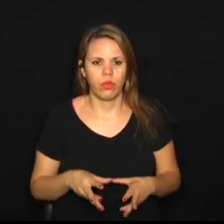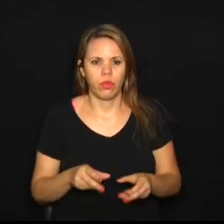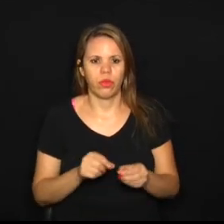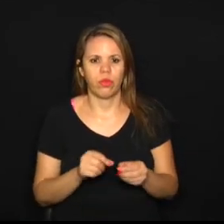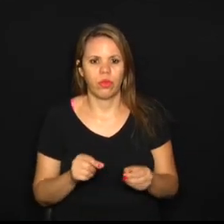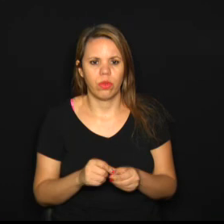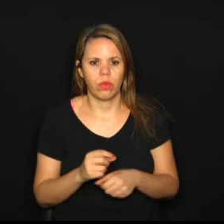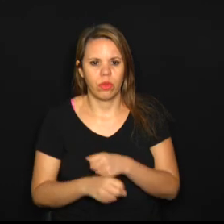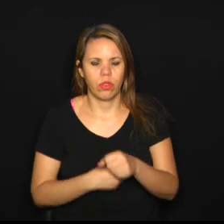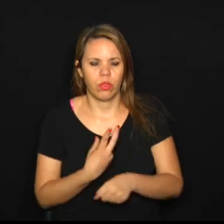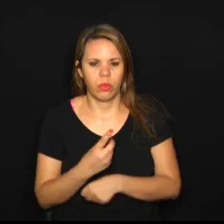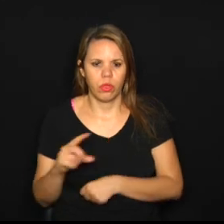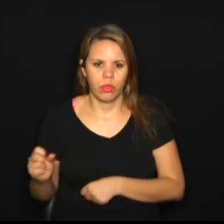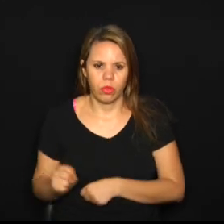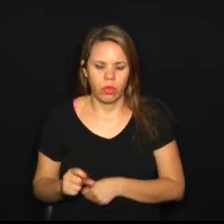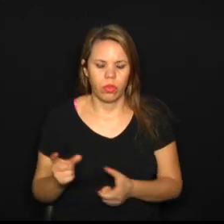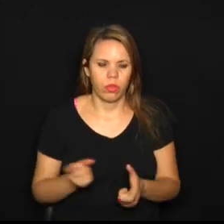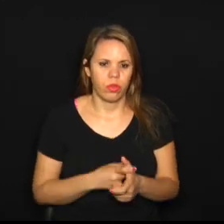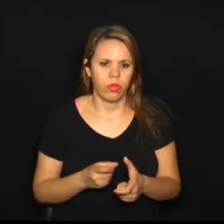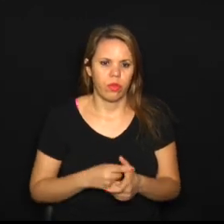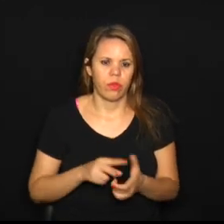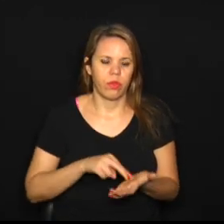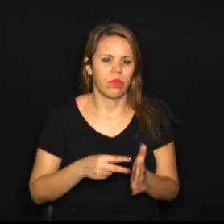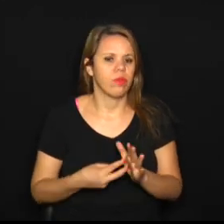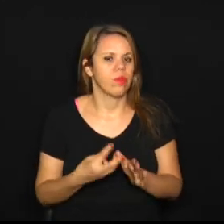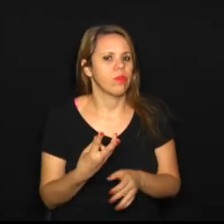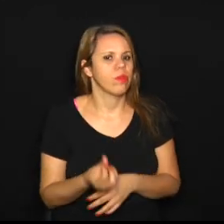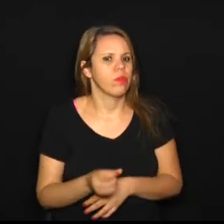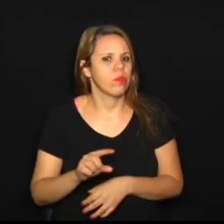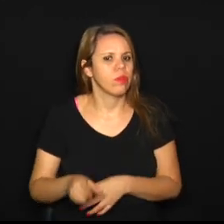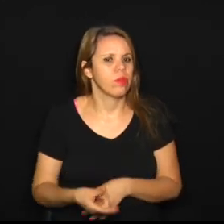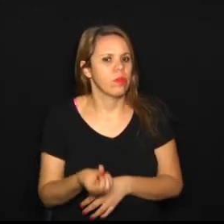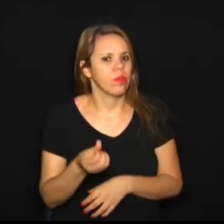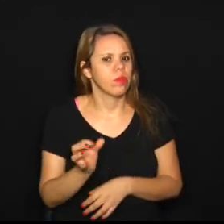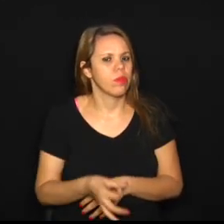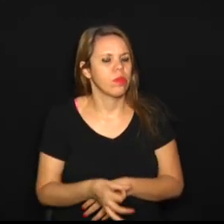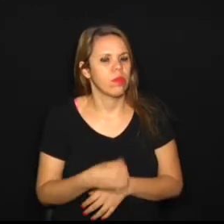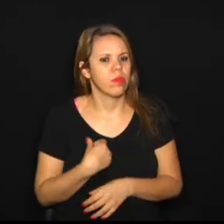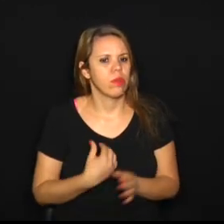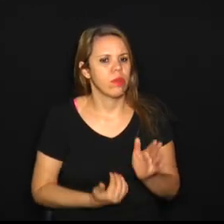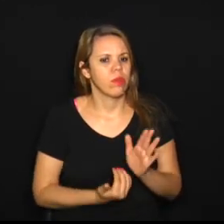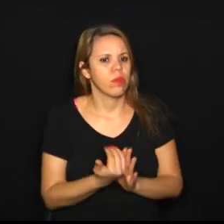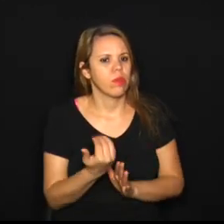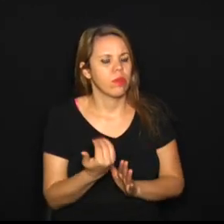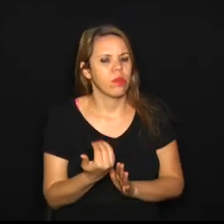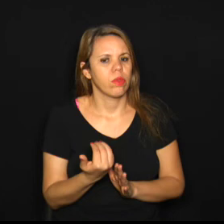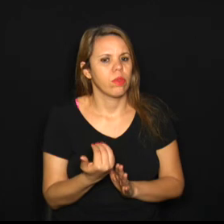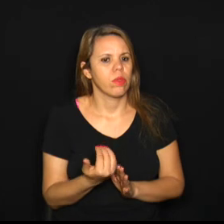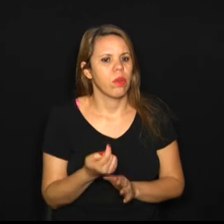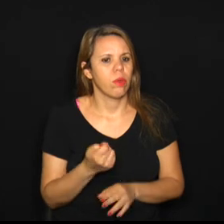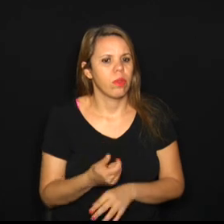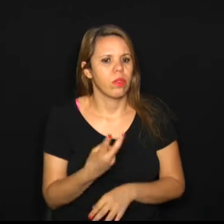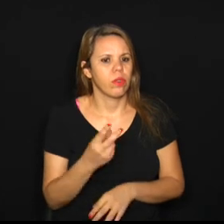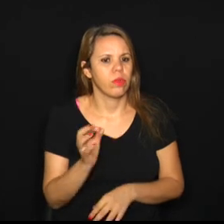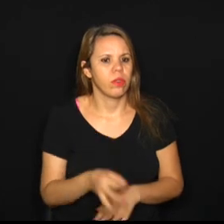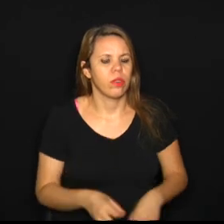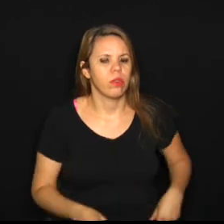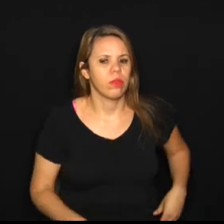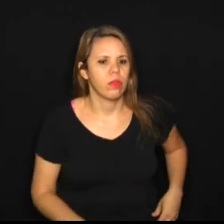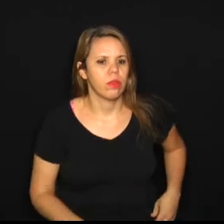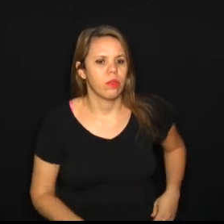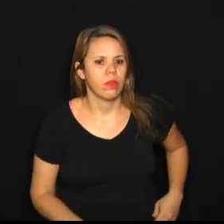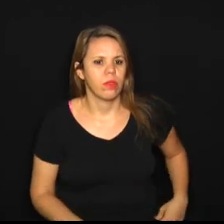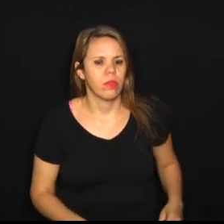Em 2018, esse endividamento representava 36,6%. Houve um acréscimo de quase 2%